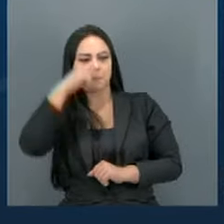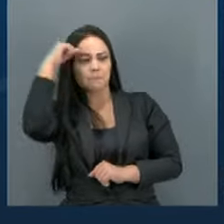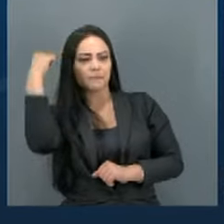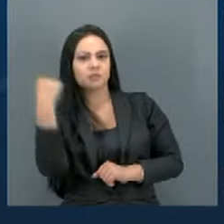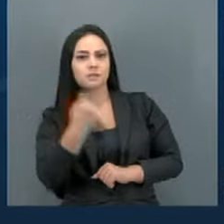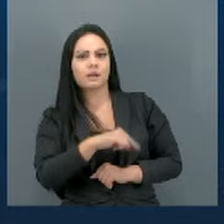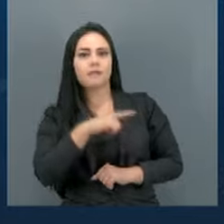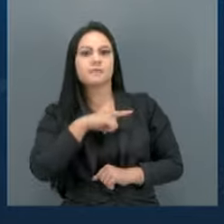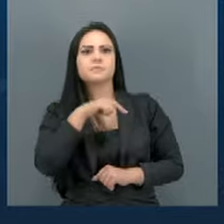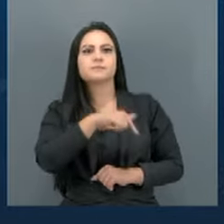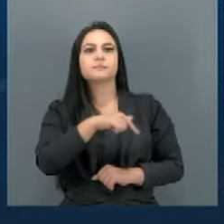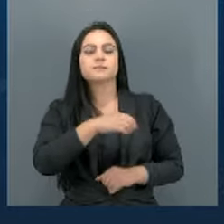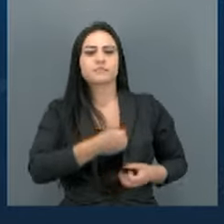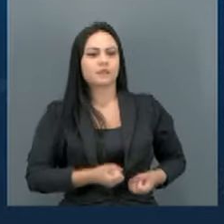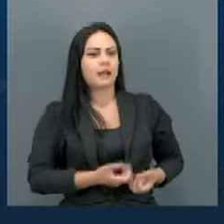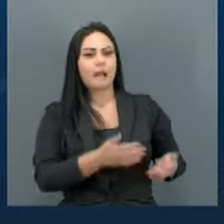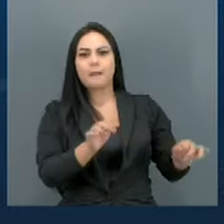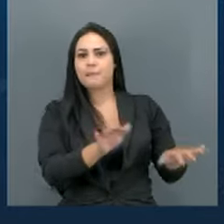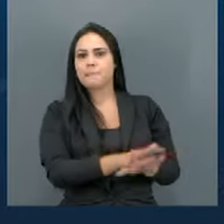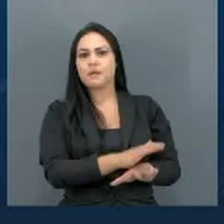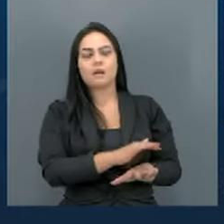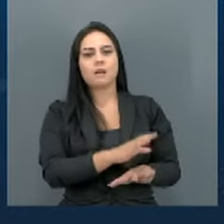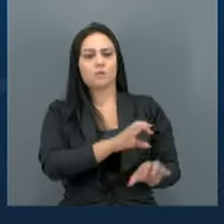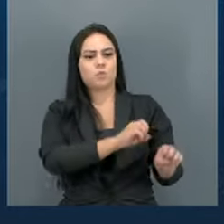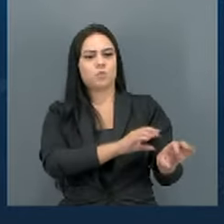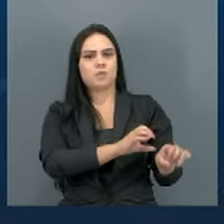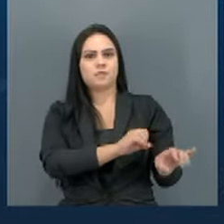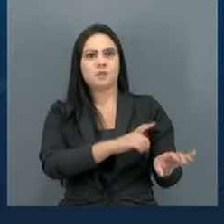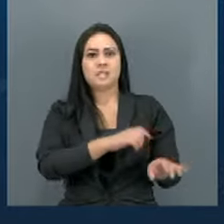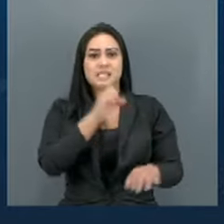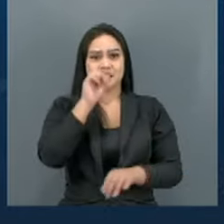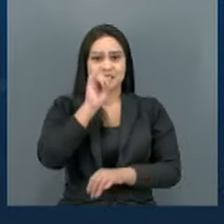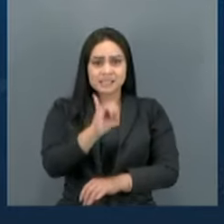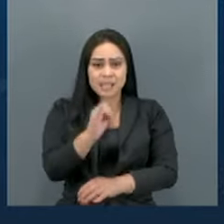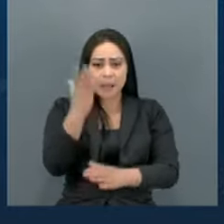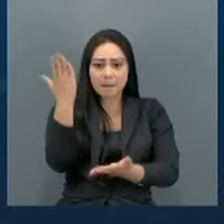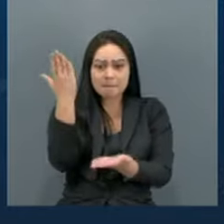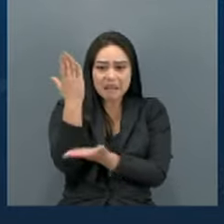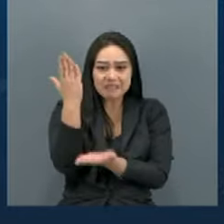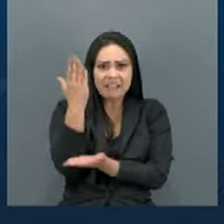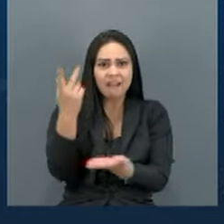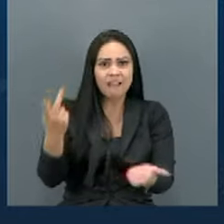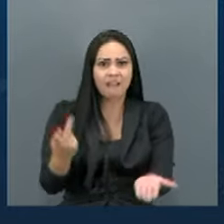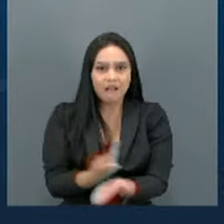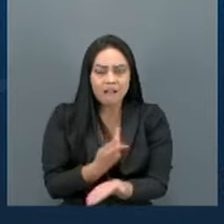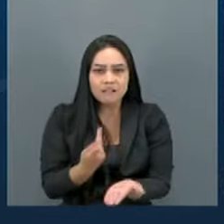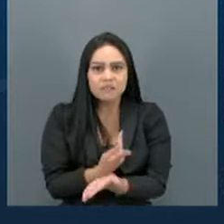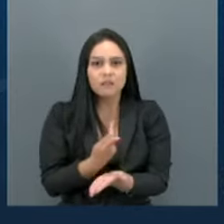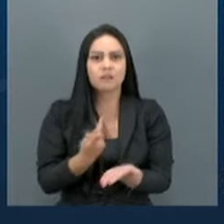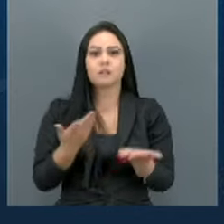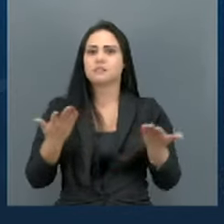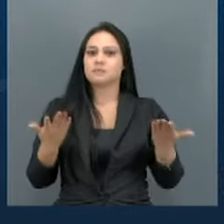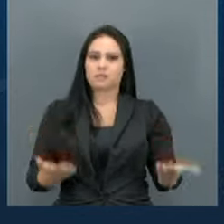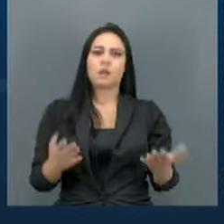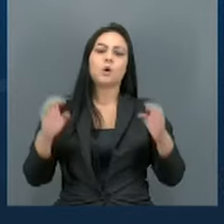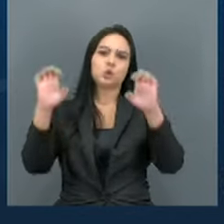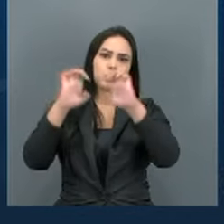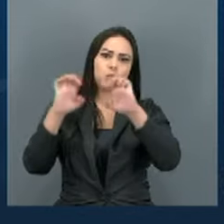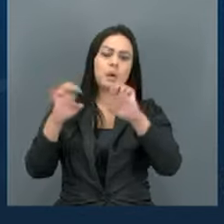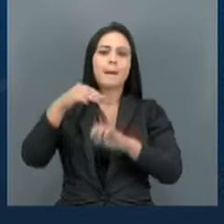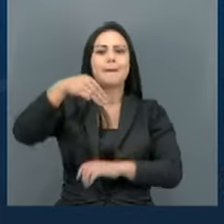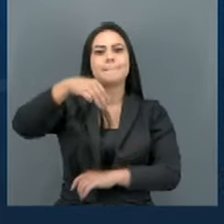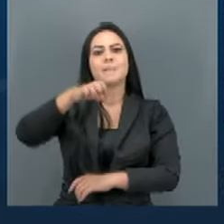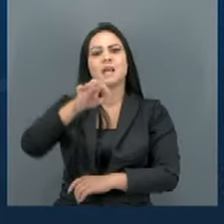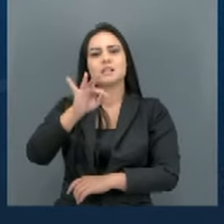para levar a educação. Se a madeira é ilegal, que faça de estrutura metálica,